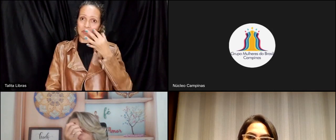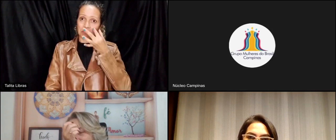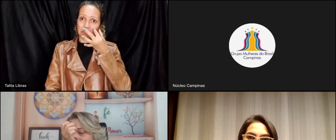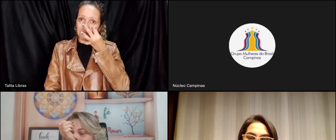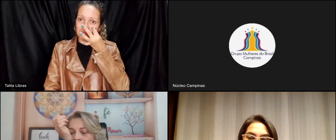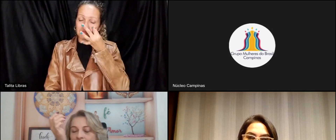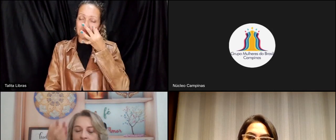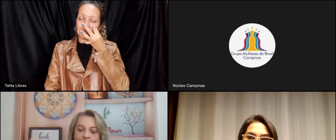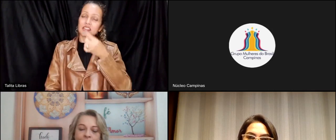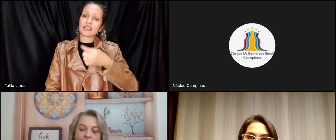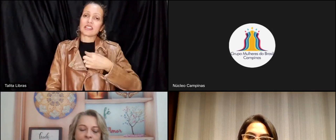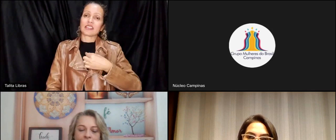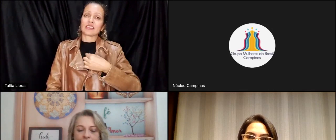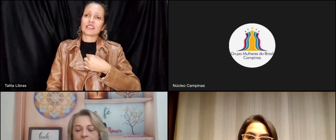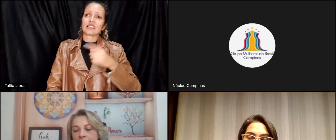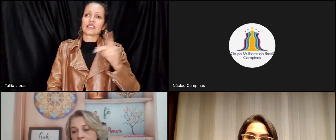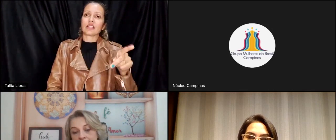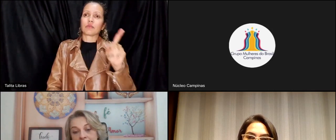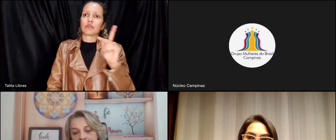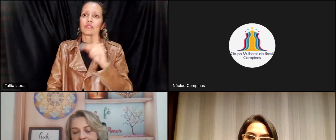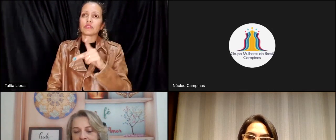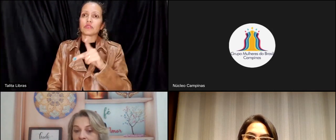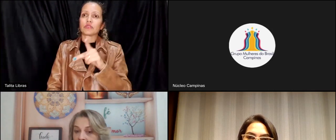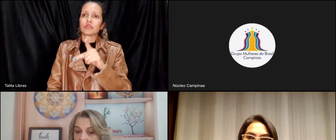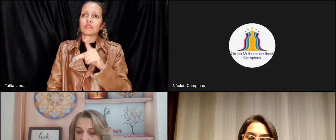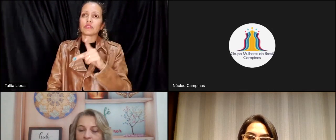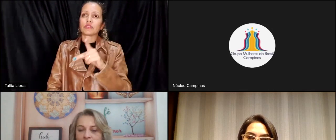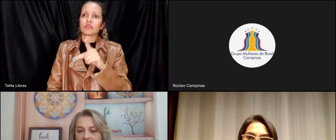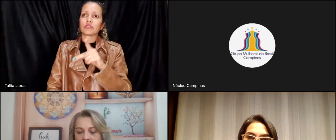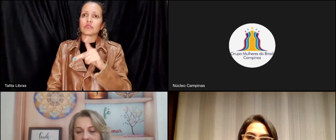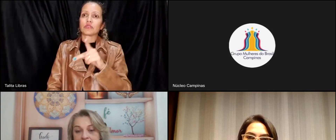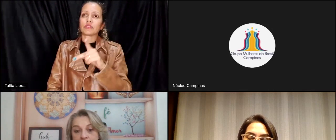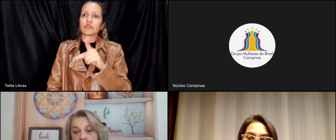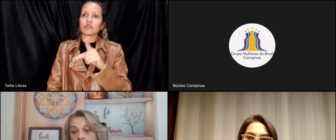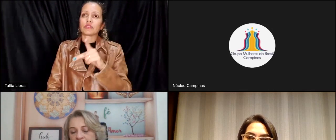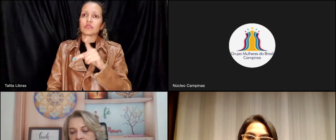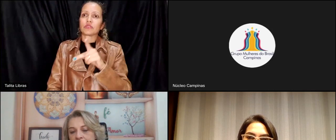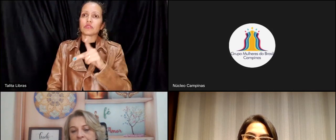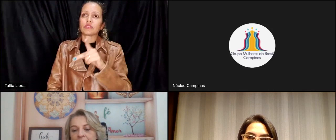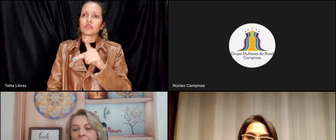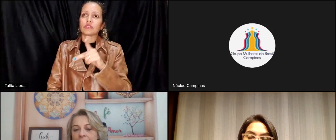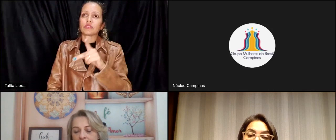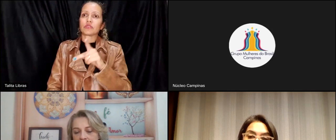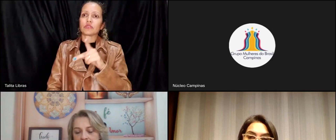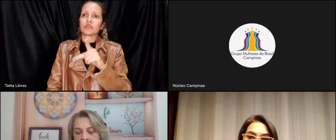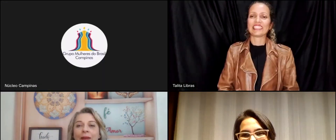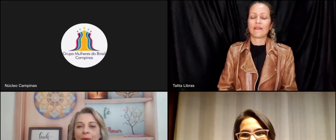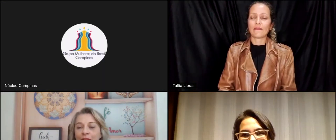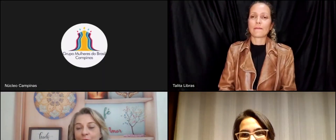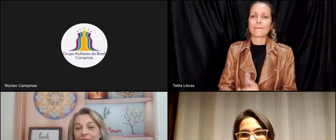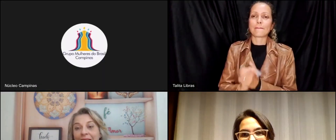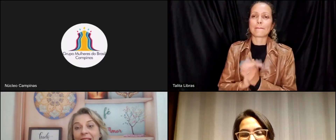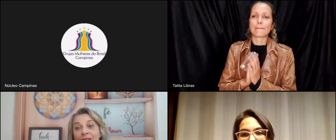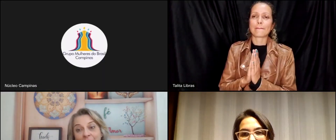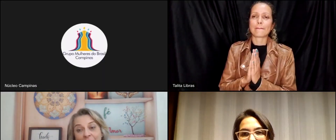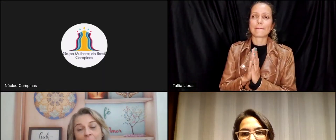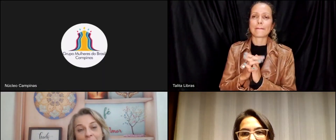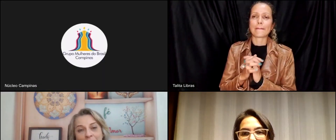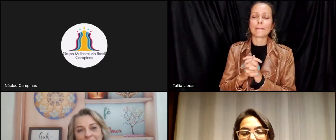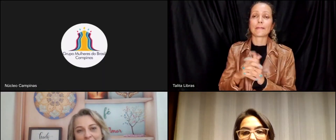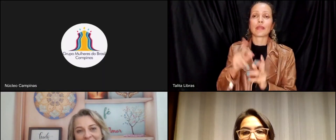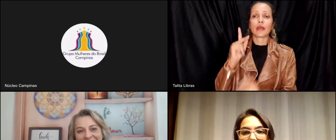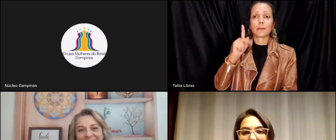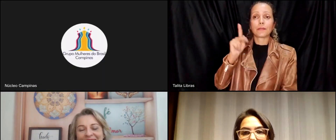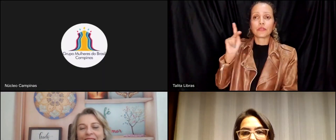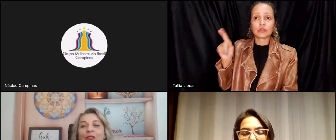professora Silvia, que eu, eu analisei a Silvia, a Mariana Stupfi, e a professora Gladys veio